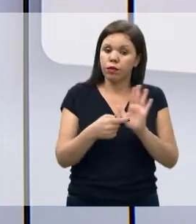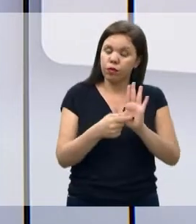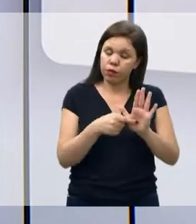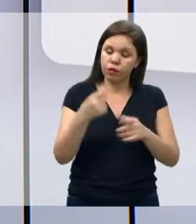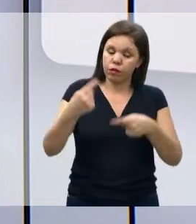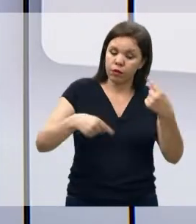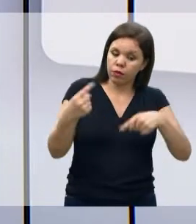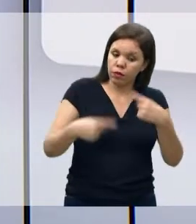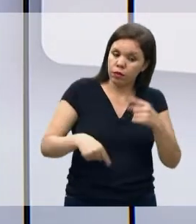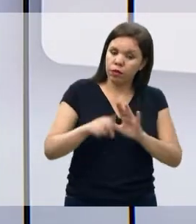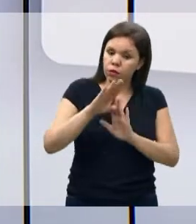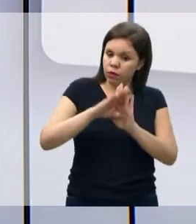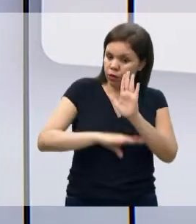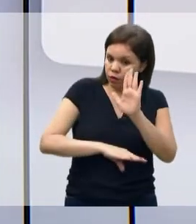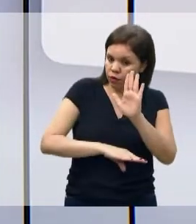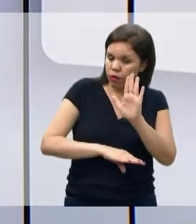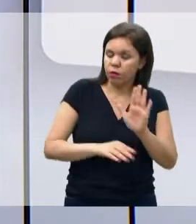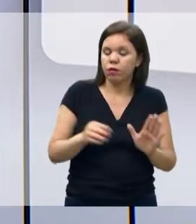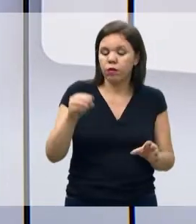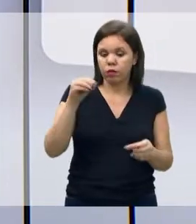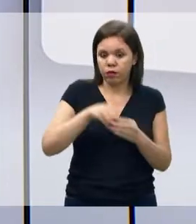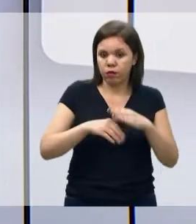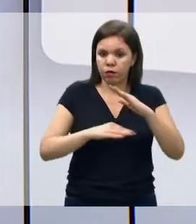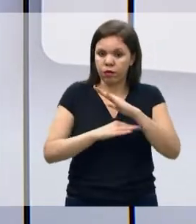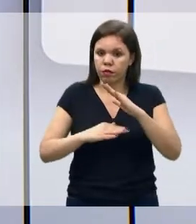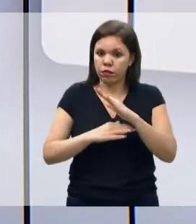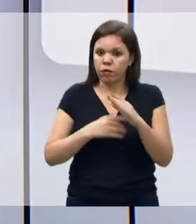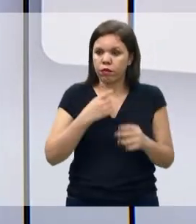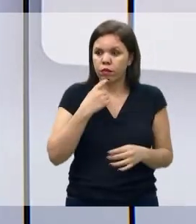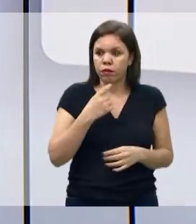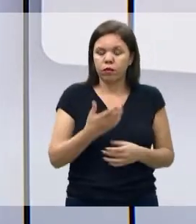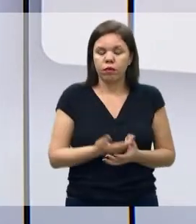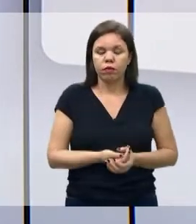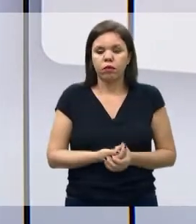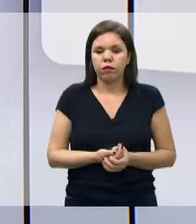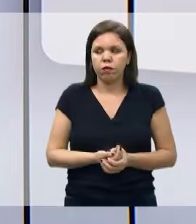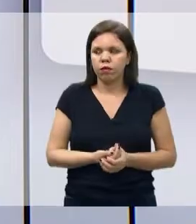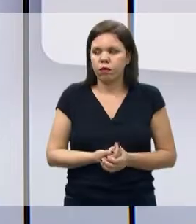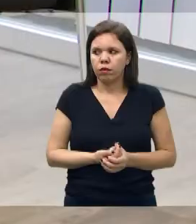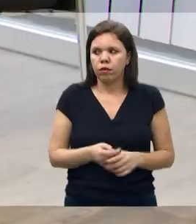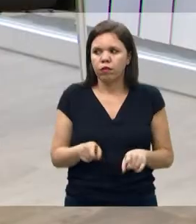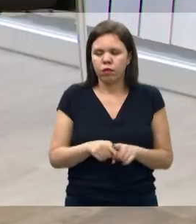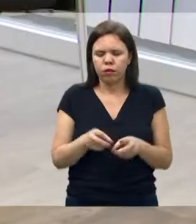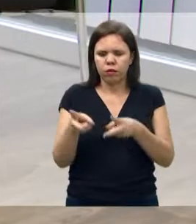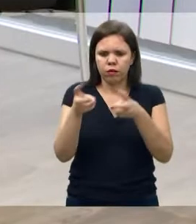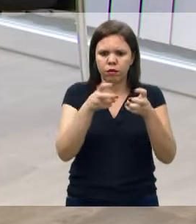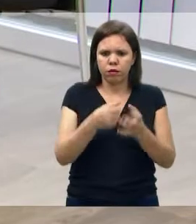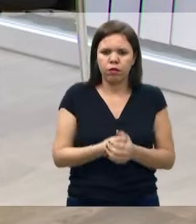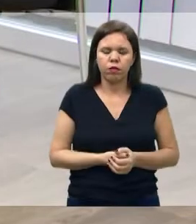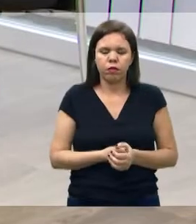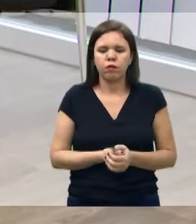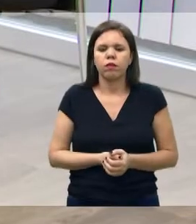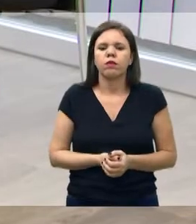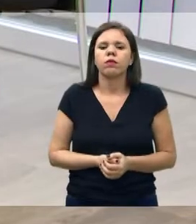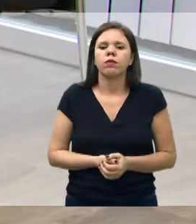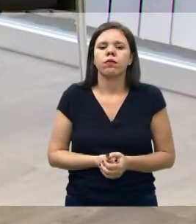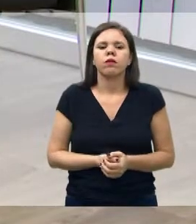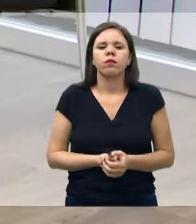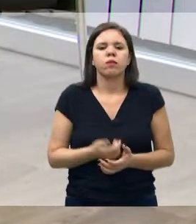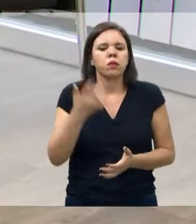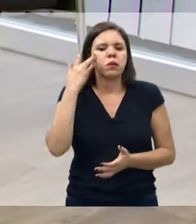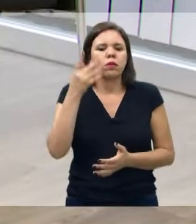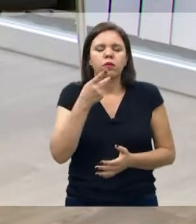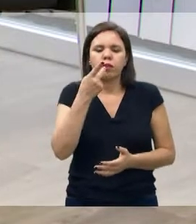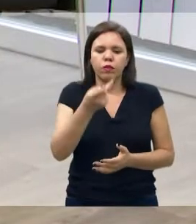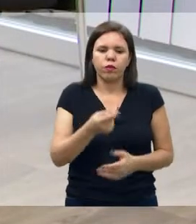essa discussão, a pauta dentro da Câmara Municipal, apesar de que eu vejo, né, não sei se eu vou fazer